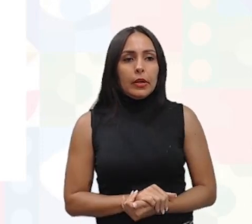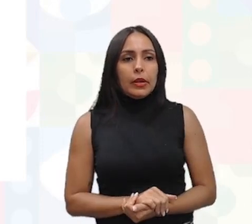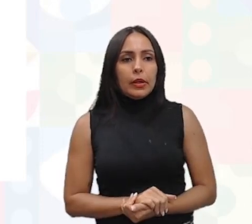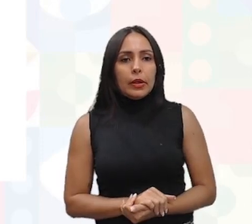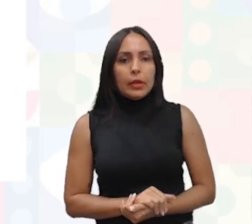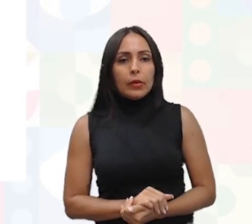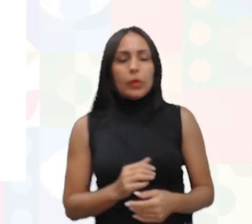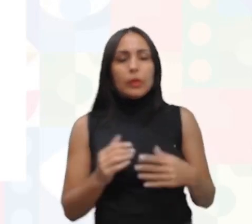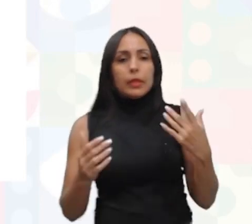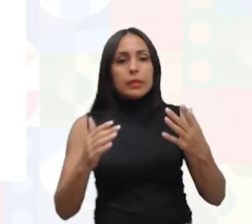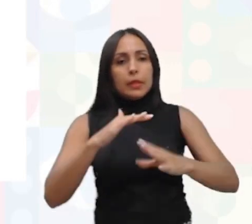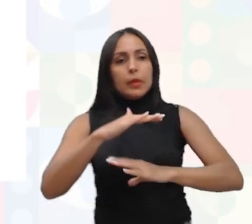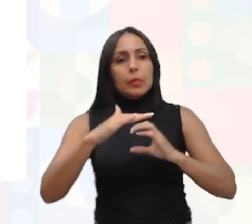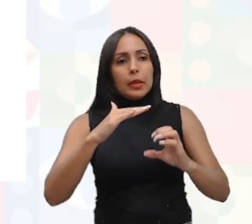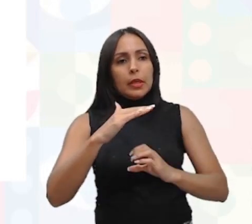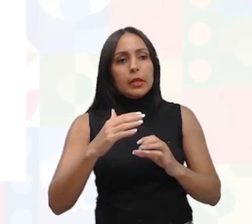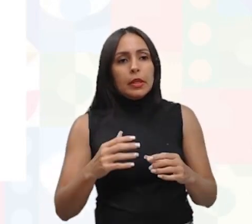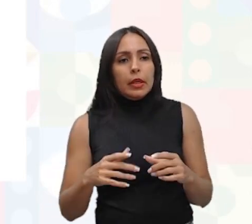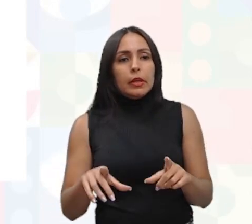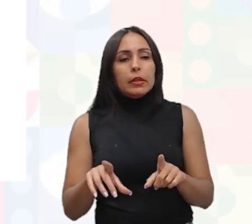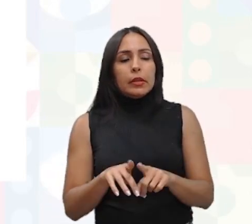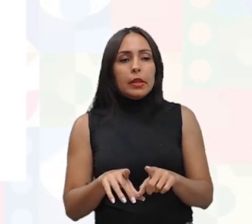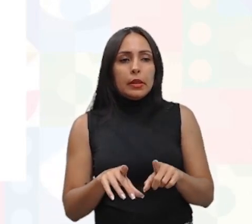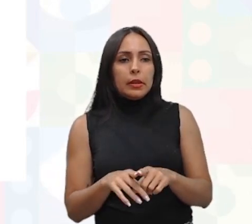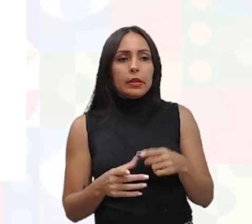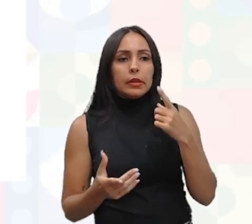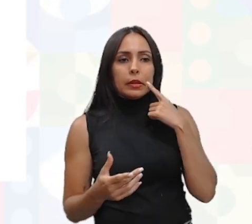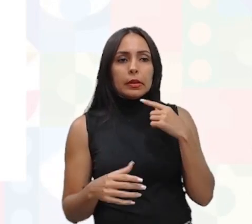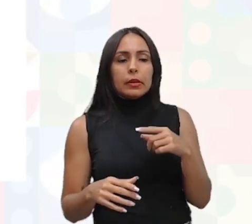elas podem ter abatimento nos seus